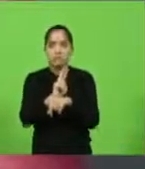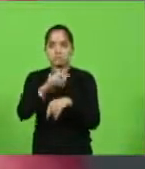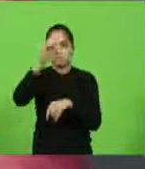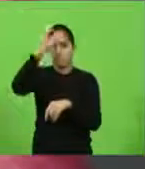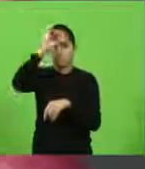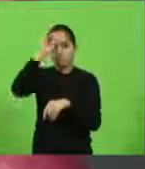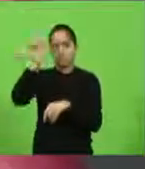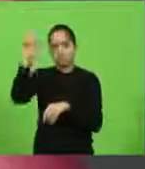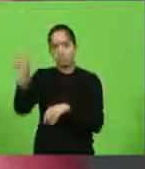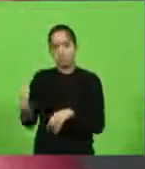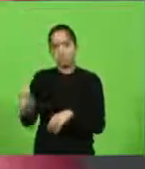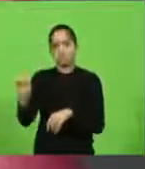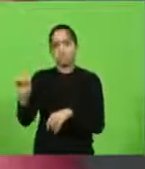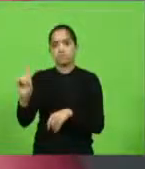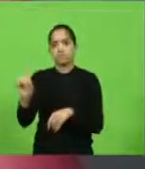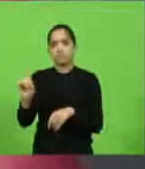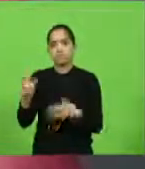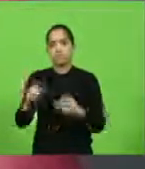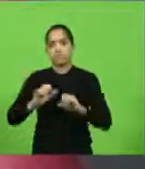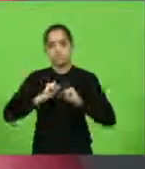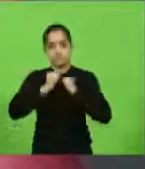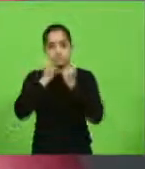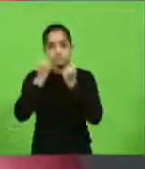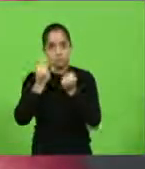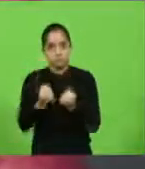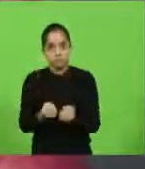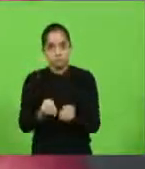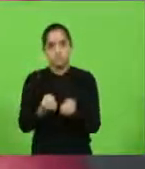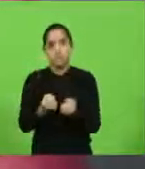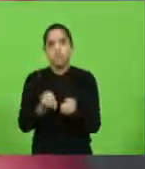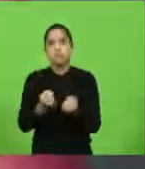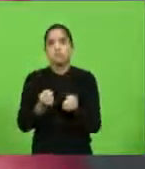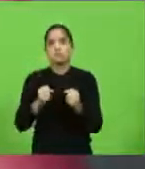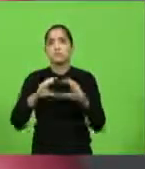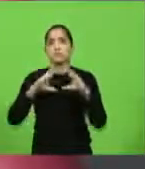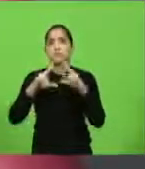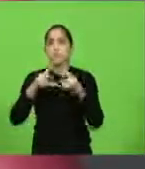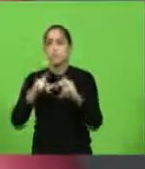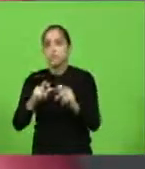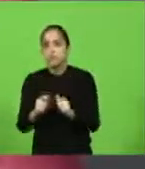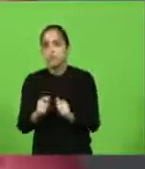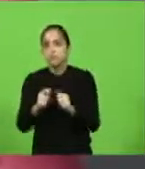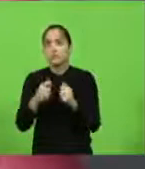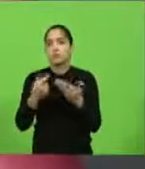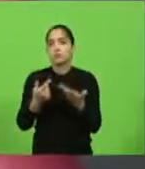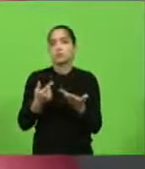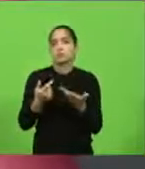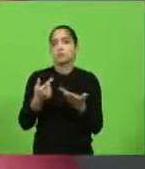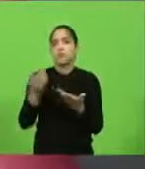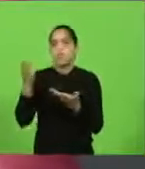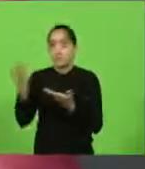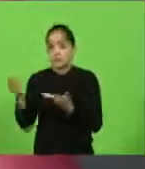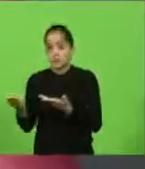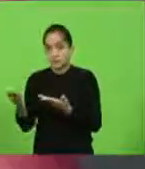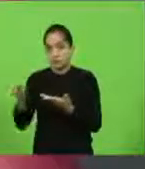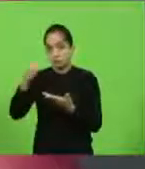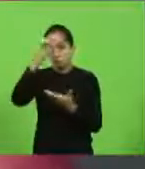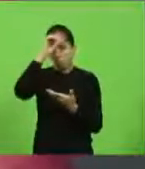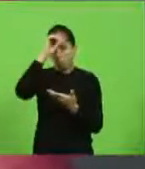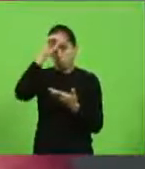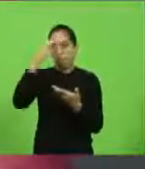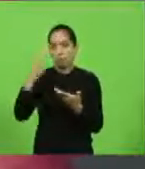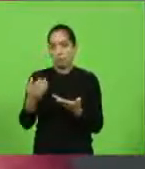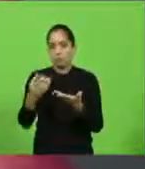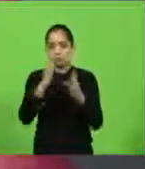governador do Estado a defesa do denunciado se apega todo custo a tese de que ele teria sido inocentado